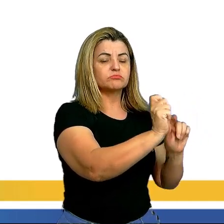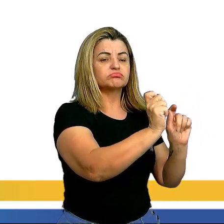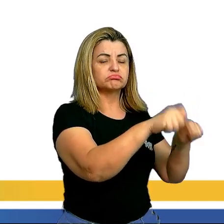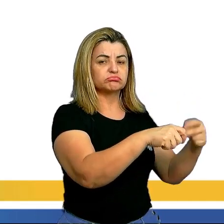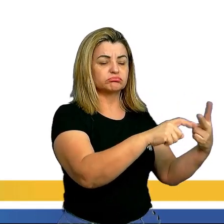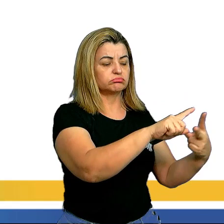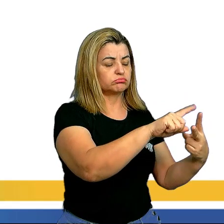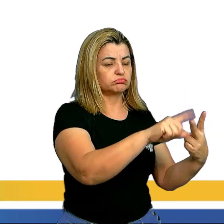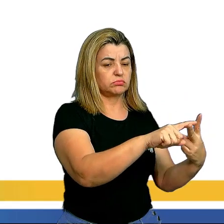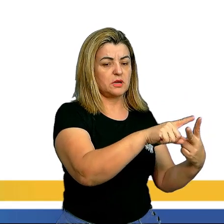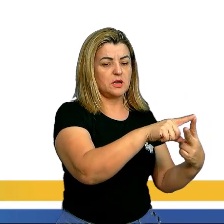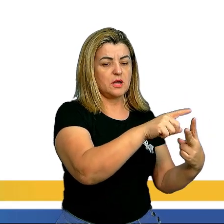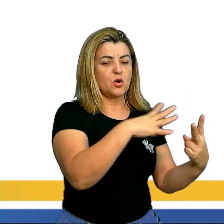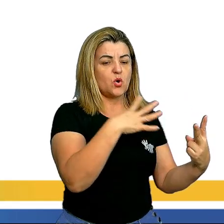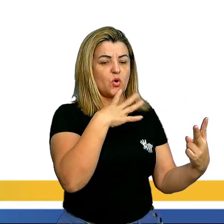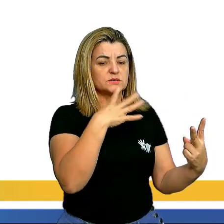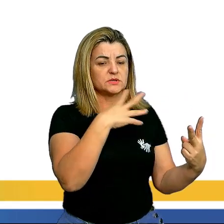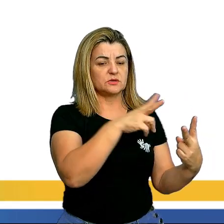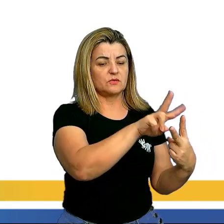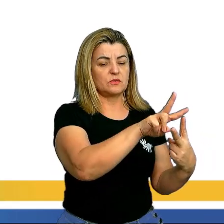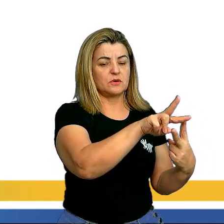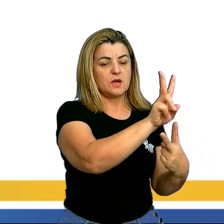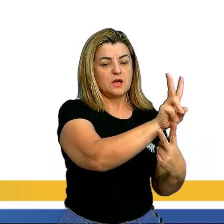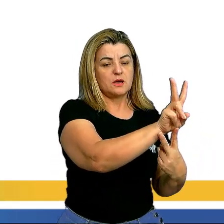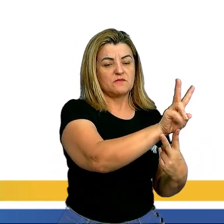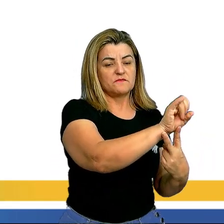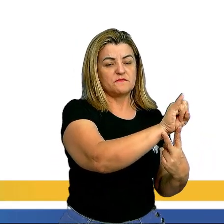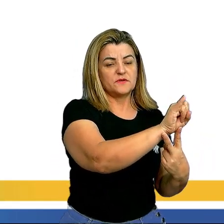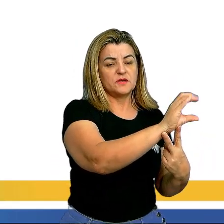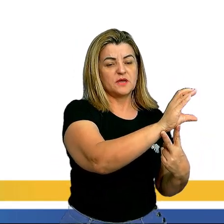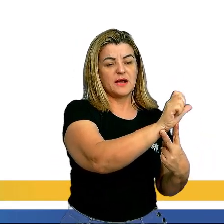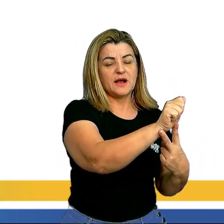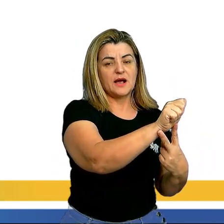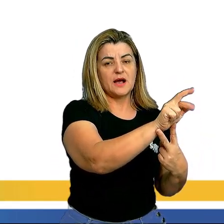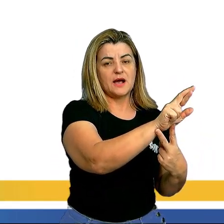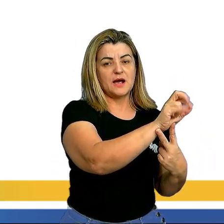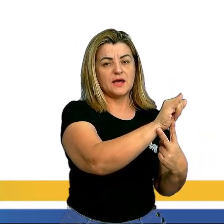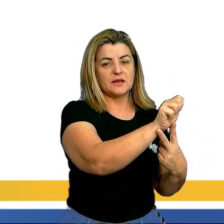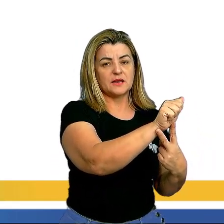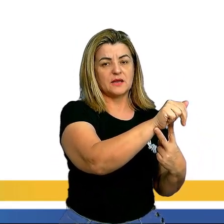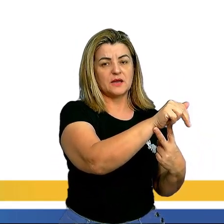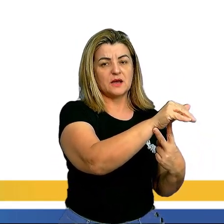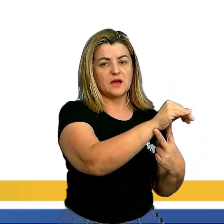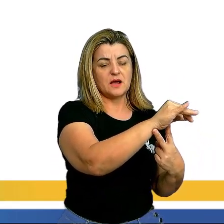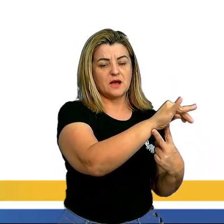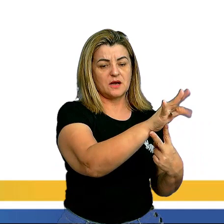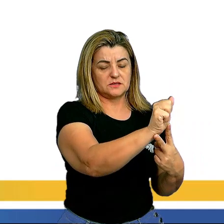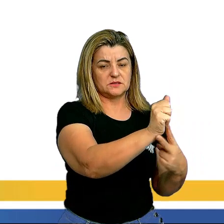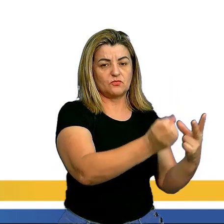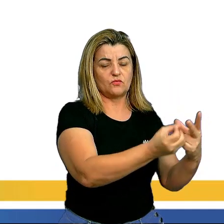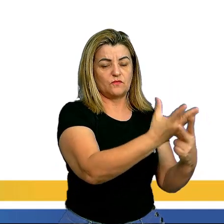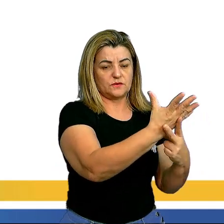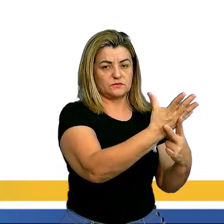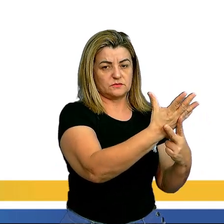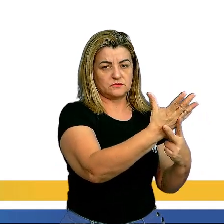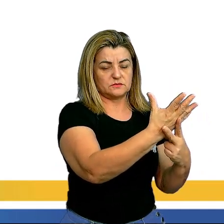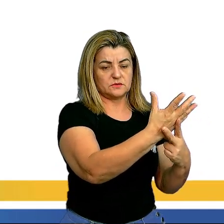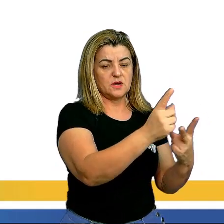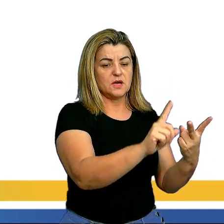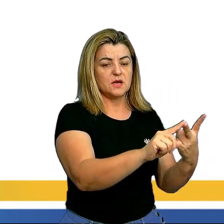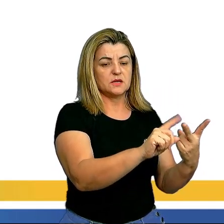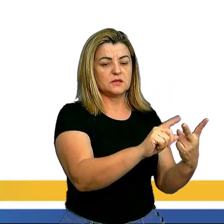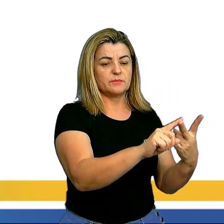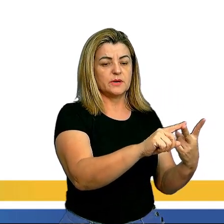como vicariância, chamada também de dicopátrica, ou efeito fundador, que é